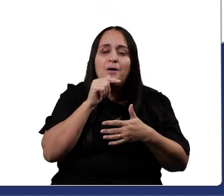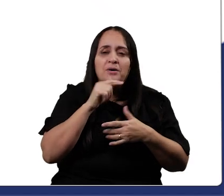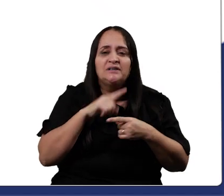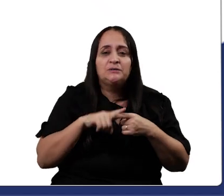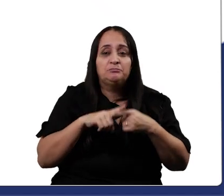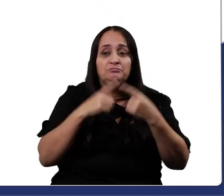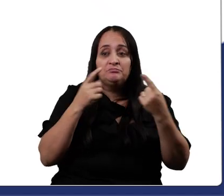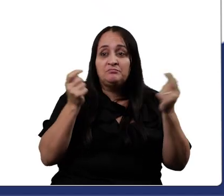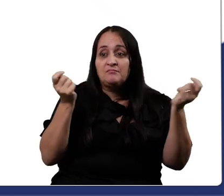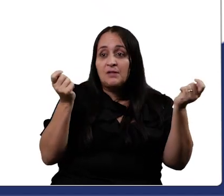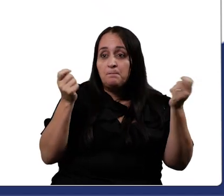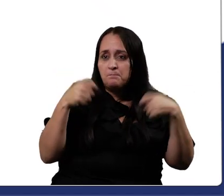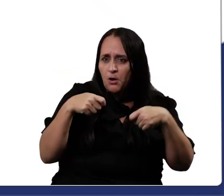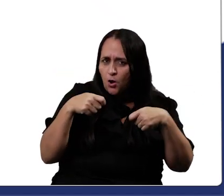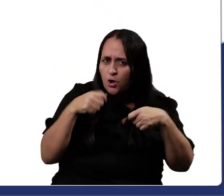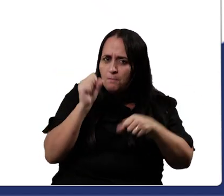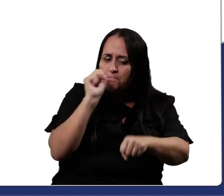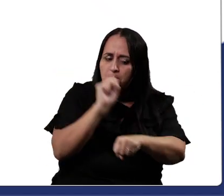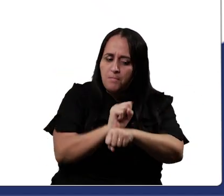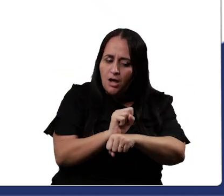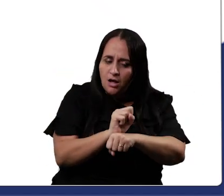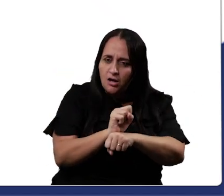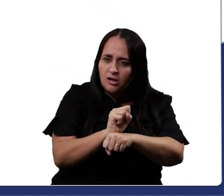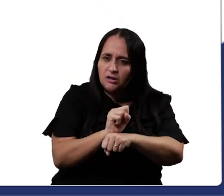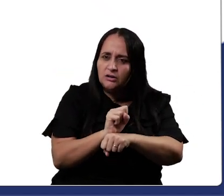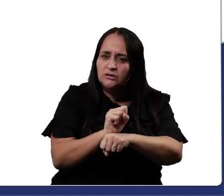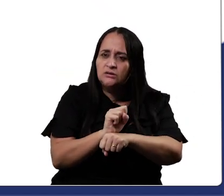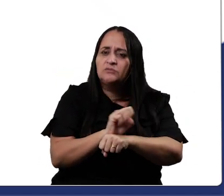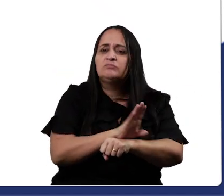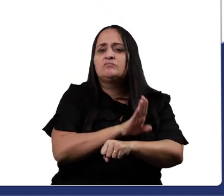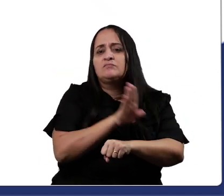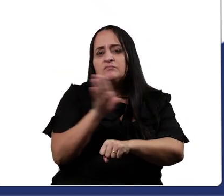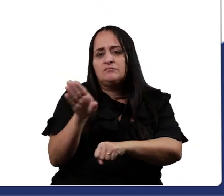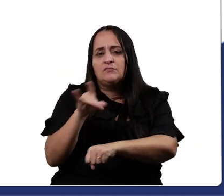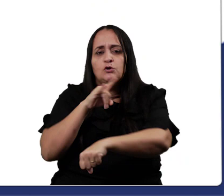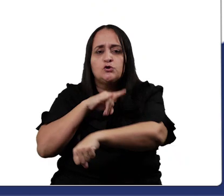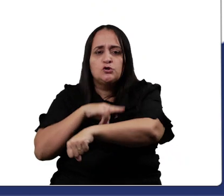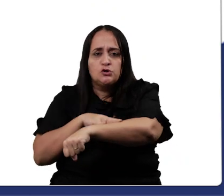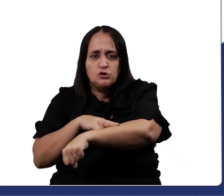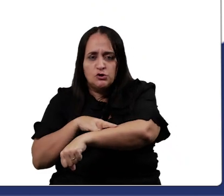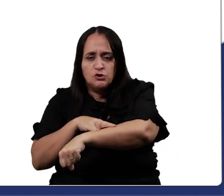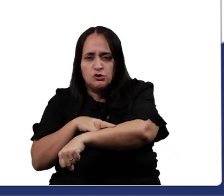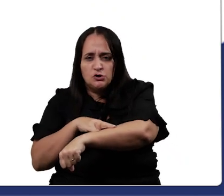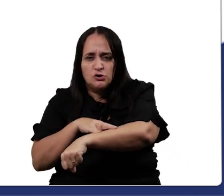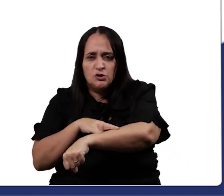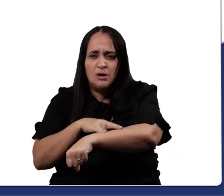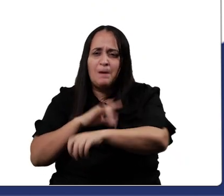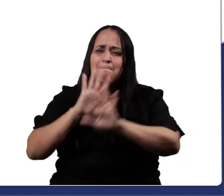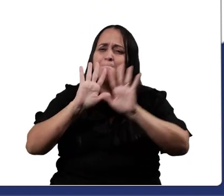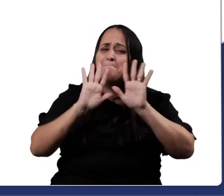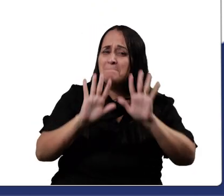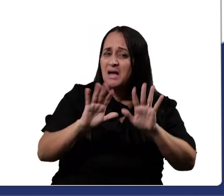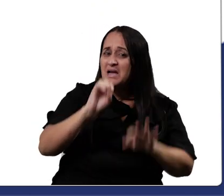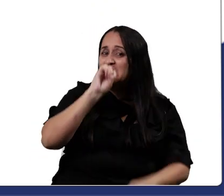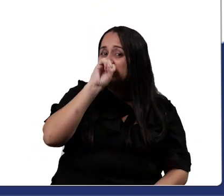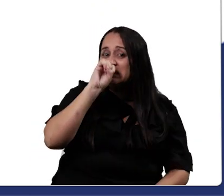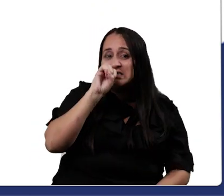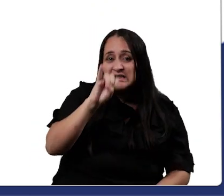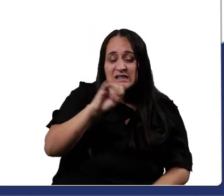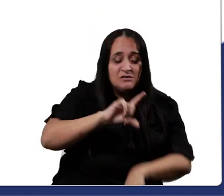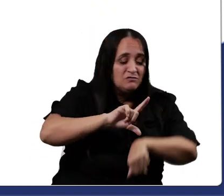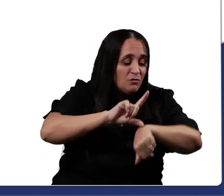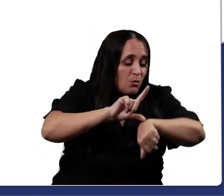é possível, eles param a corrida e urinam no acostamento. Mas se isso